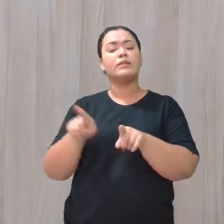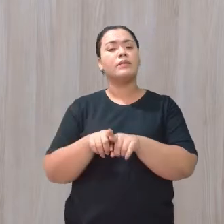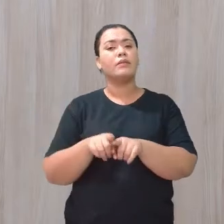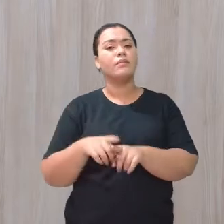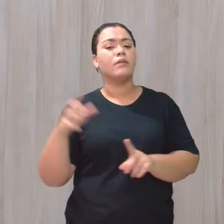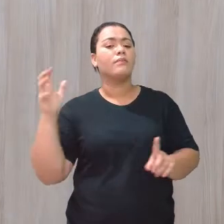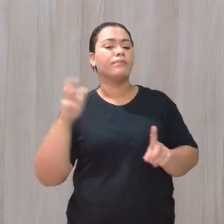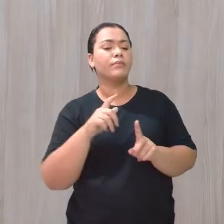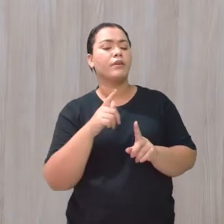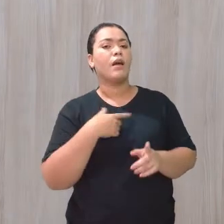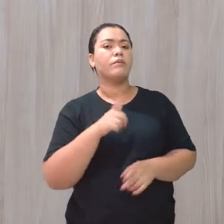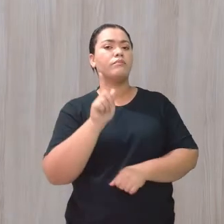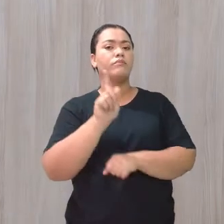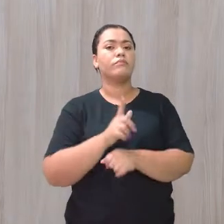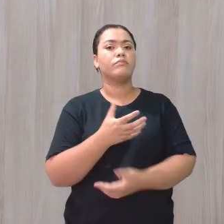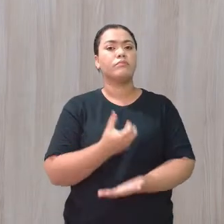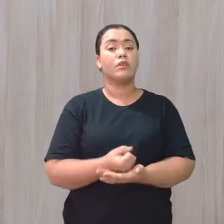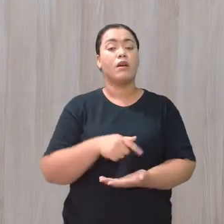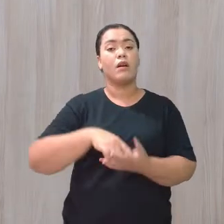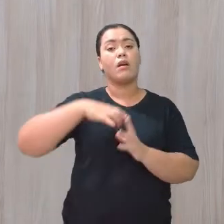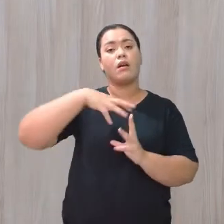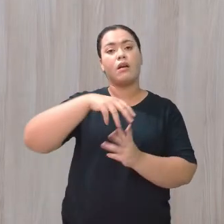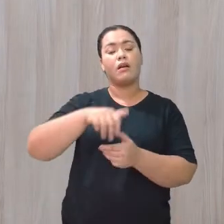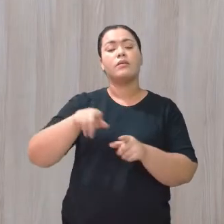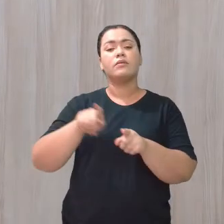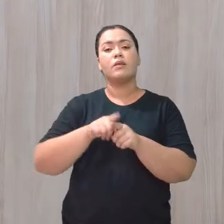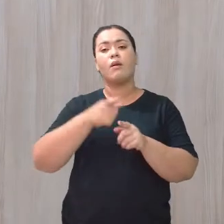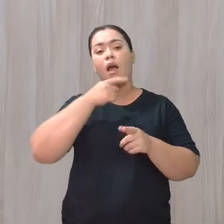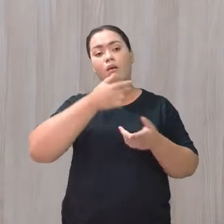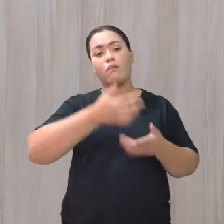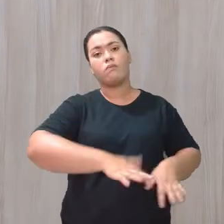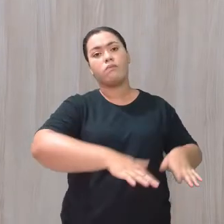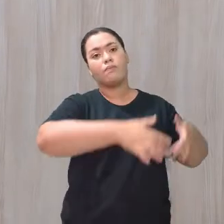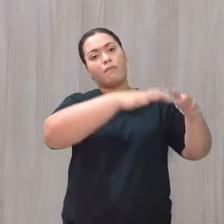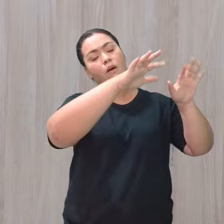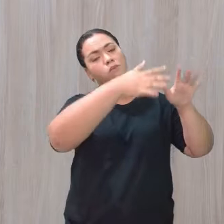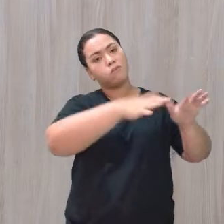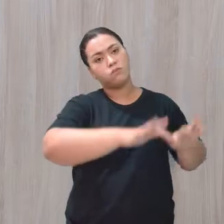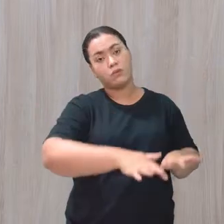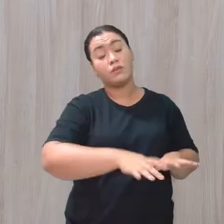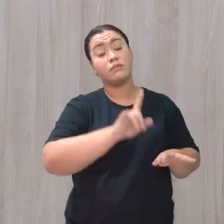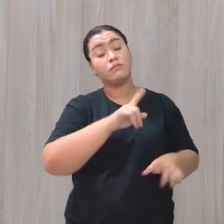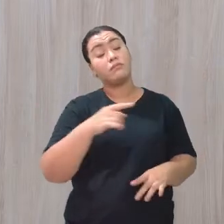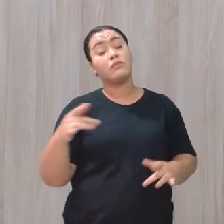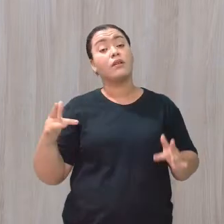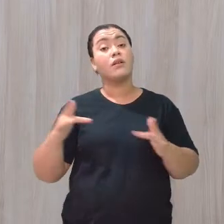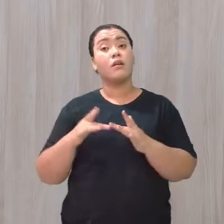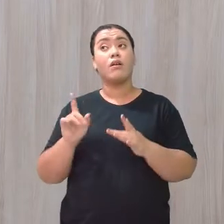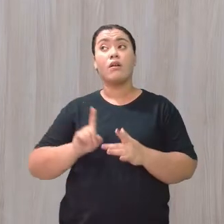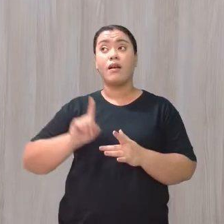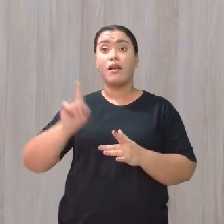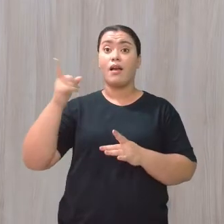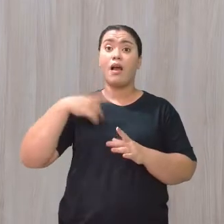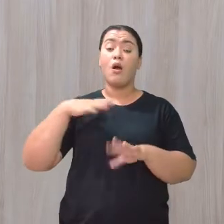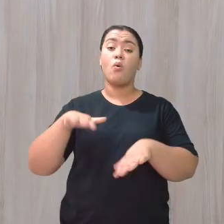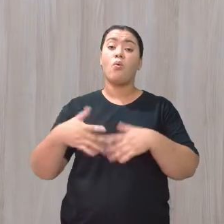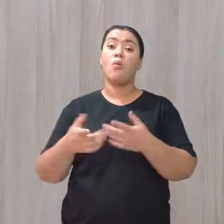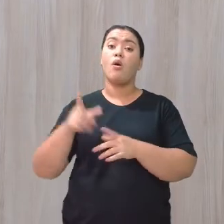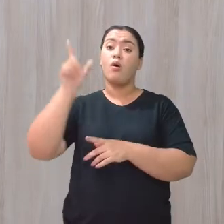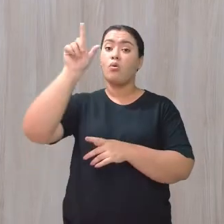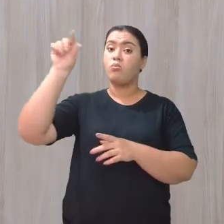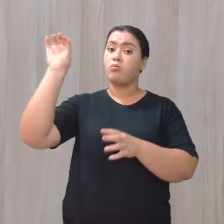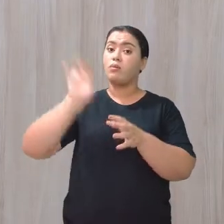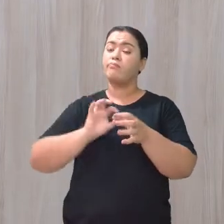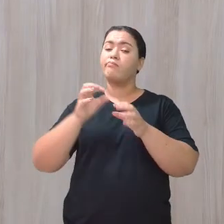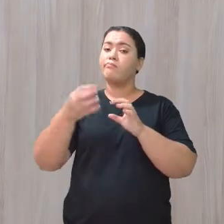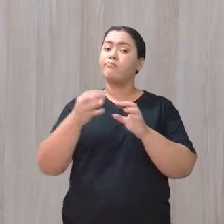exerce, originando as marés, ou maré alta ou maré baixa, de acordo com a posição em que está. E